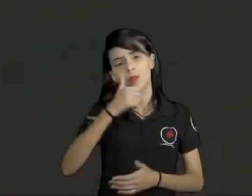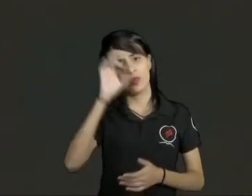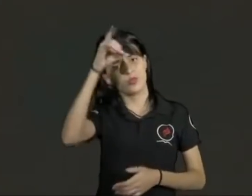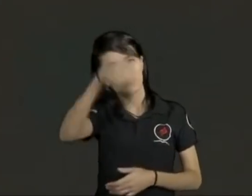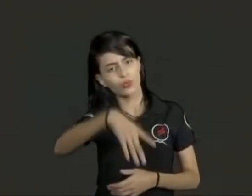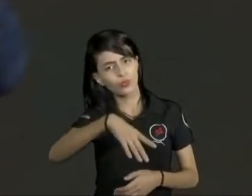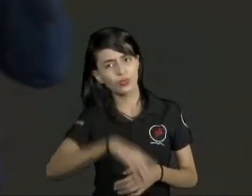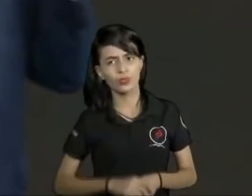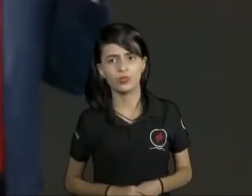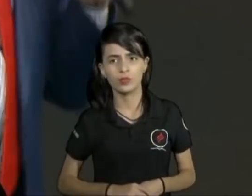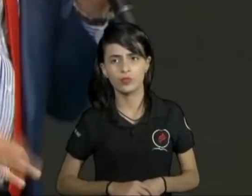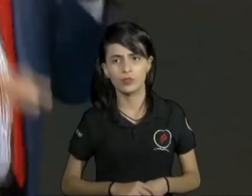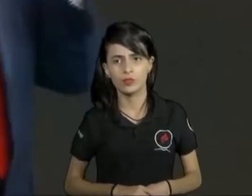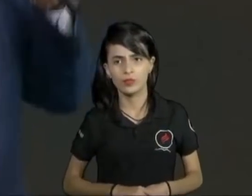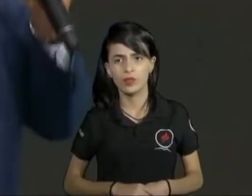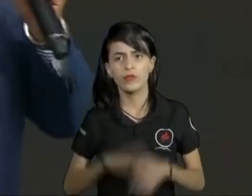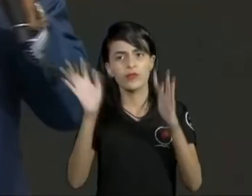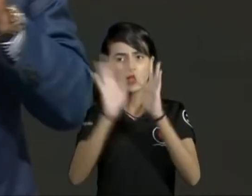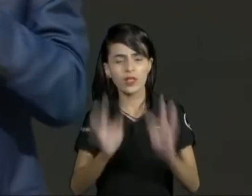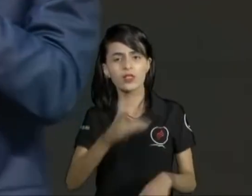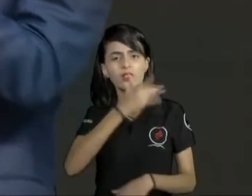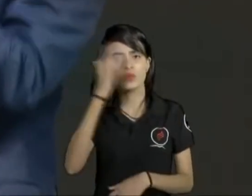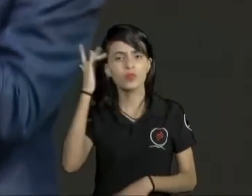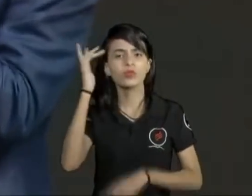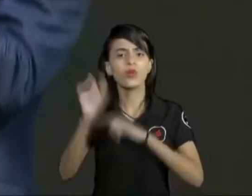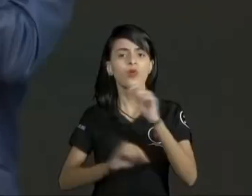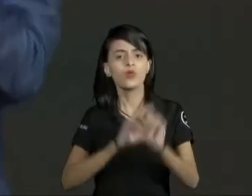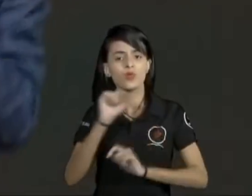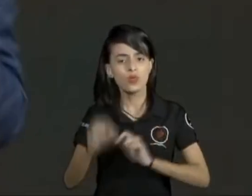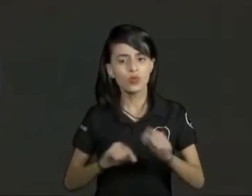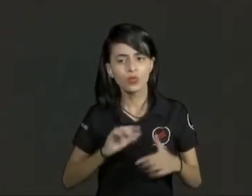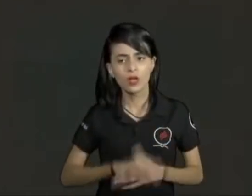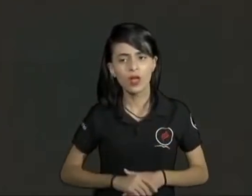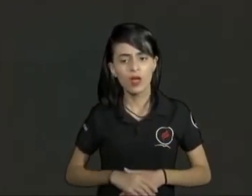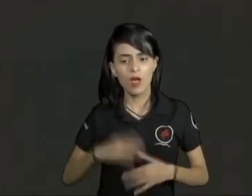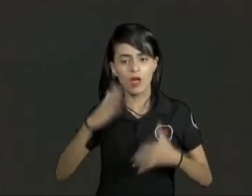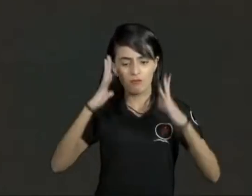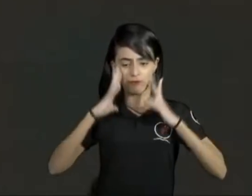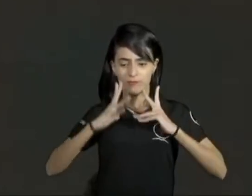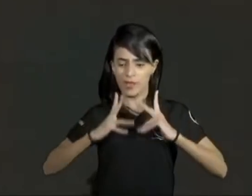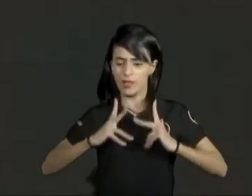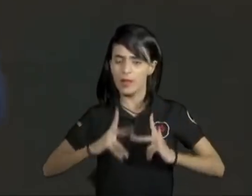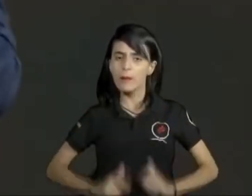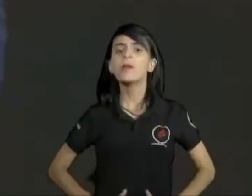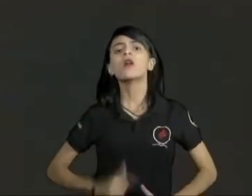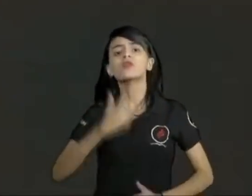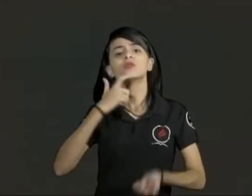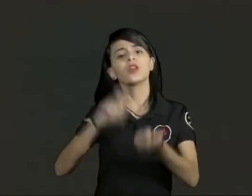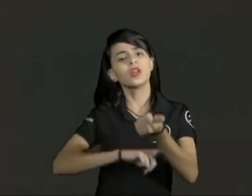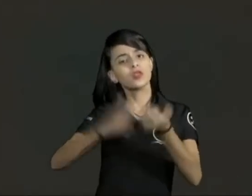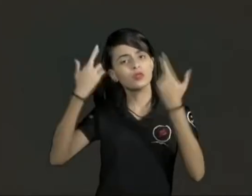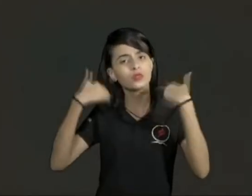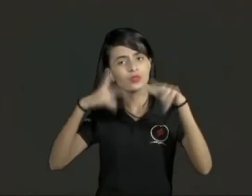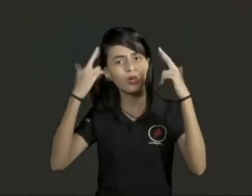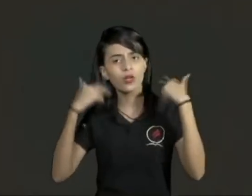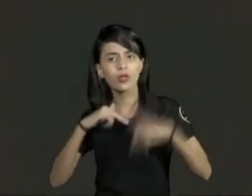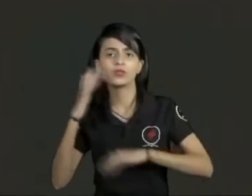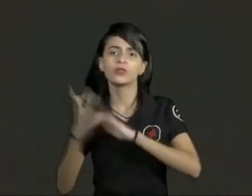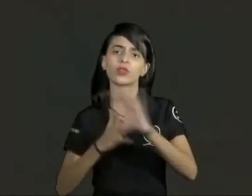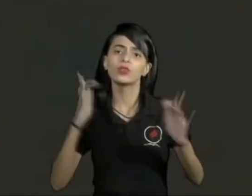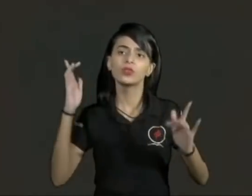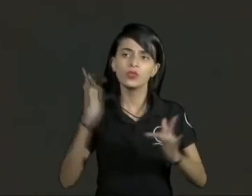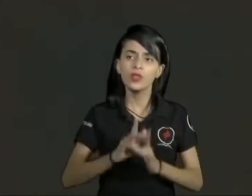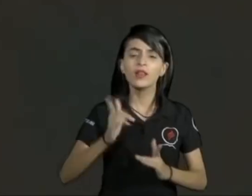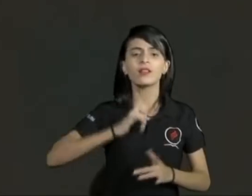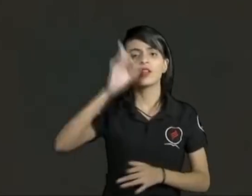eo último bem aventurado aquele que lavaram as suas vestiduras no sangue do cordeiro para que